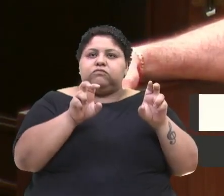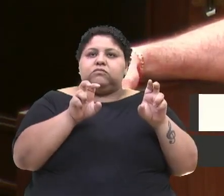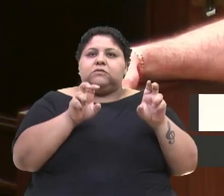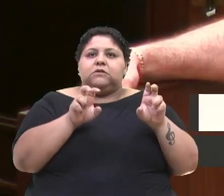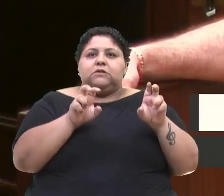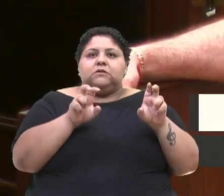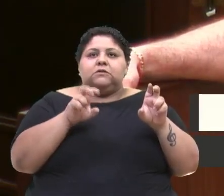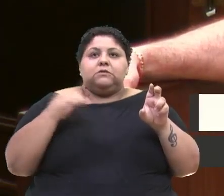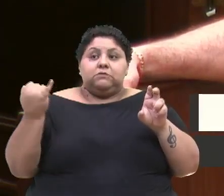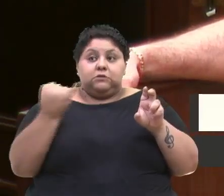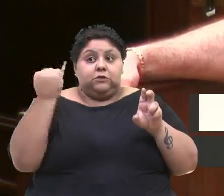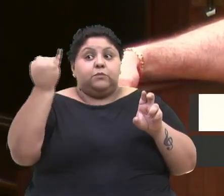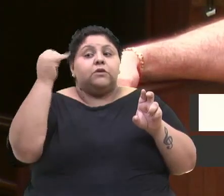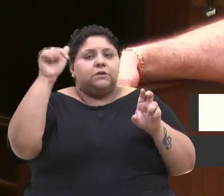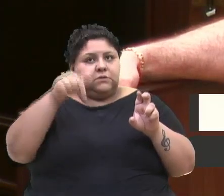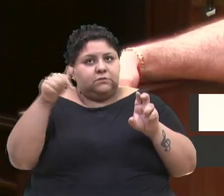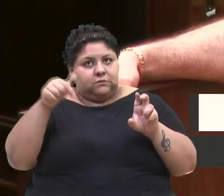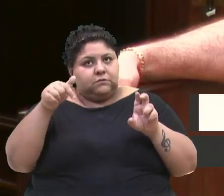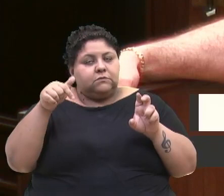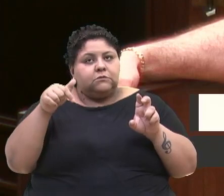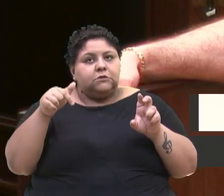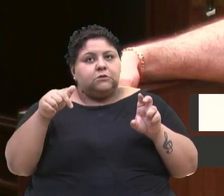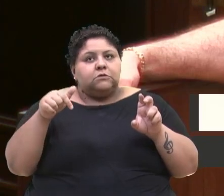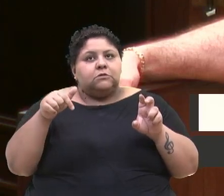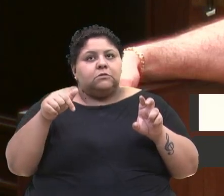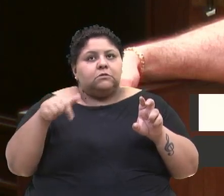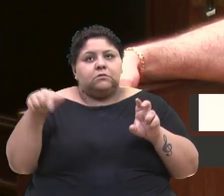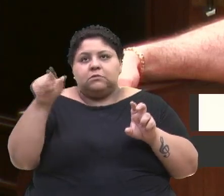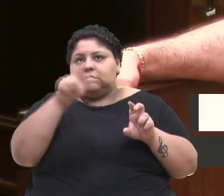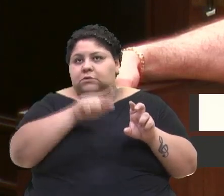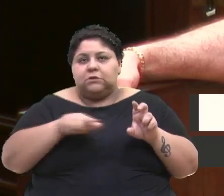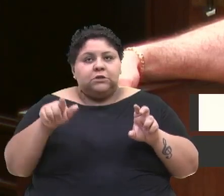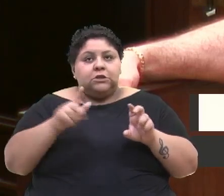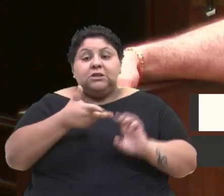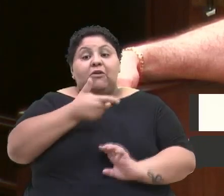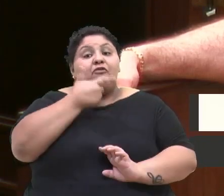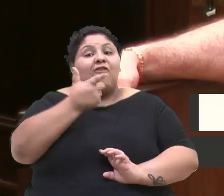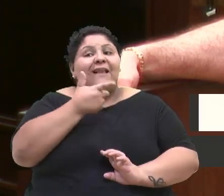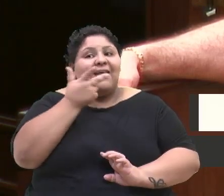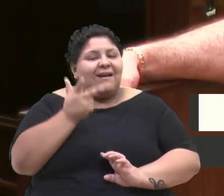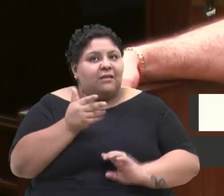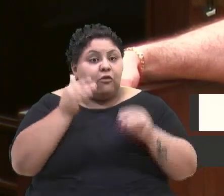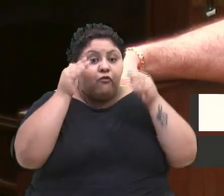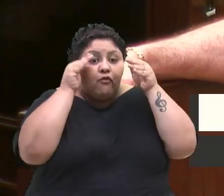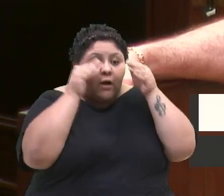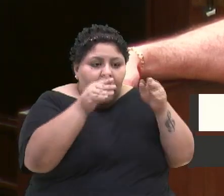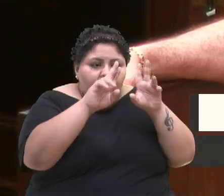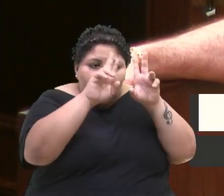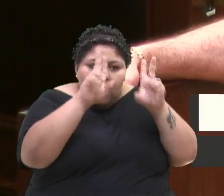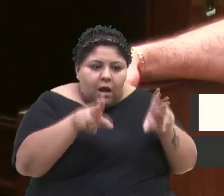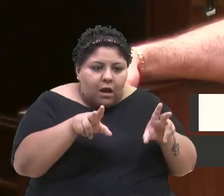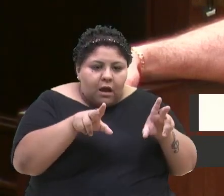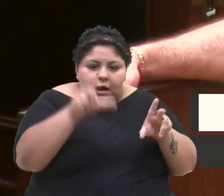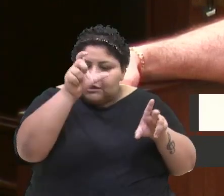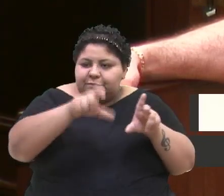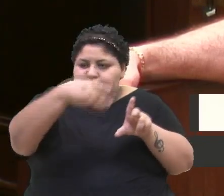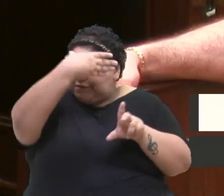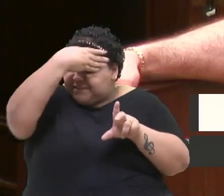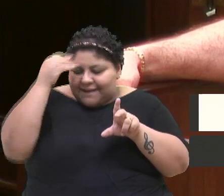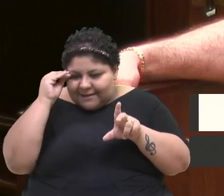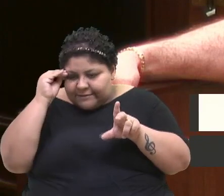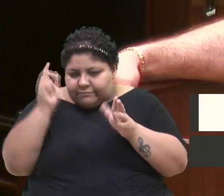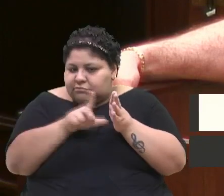extrema relevância, e que, se a gente não fomentar, cai no esquecimento e acaba